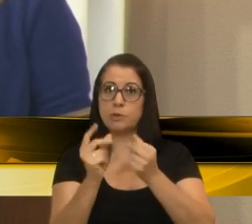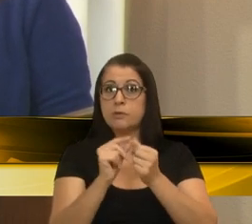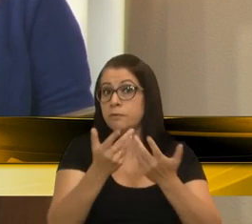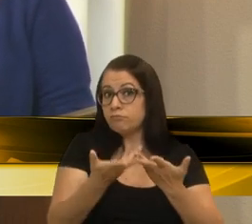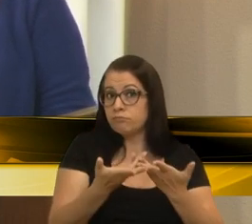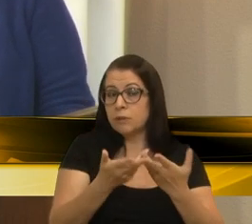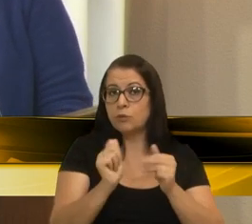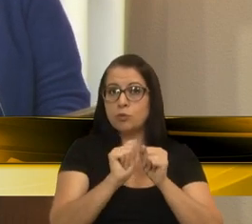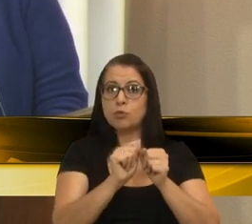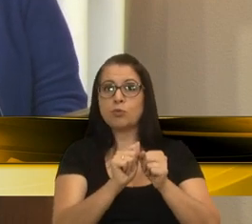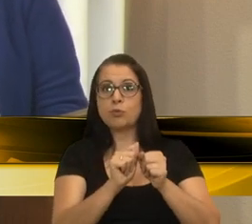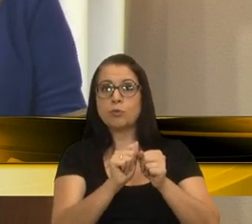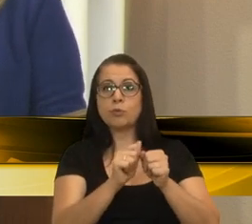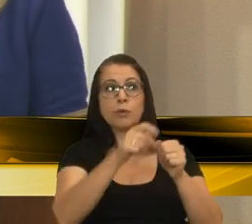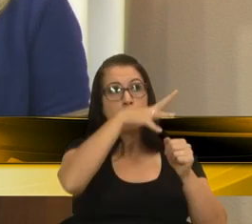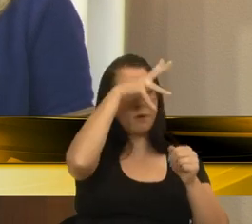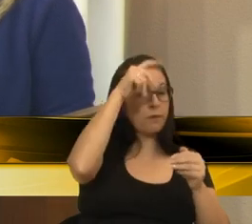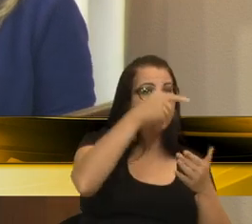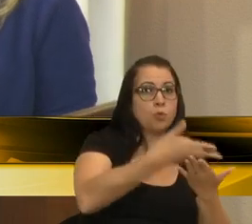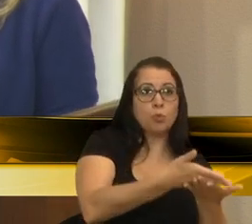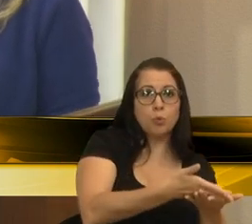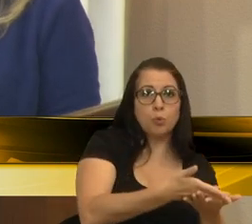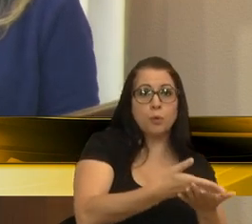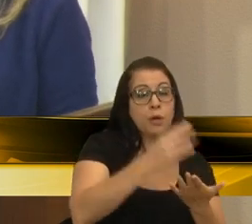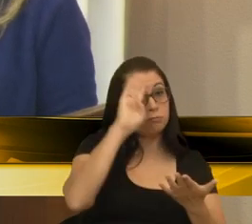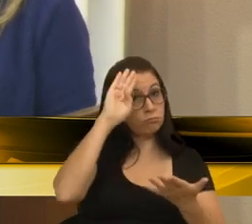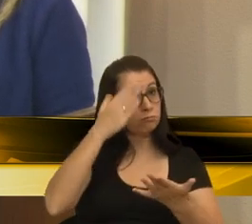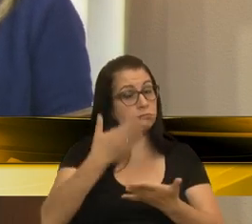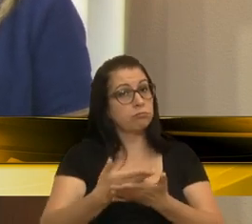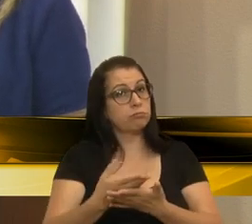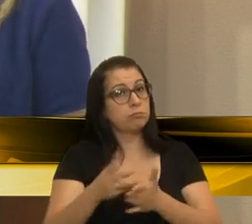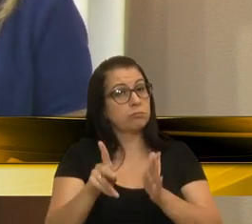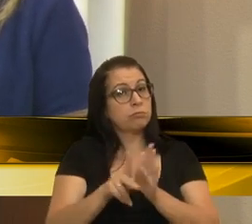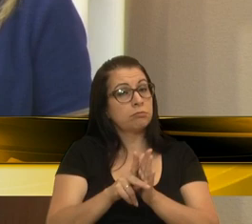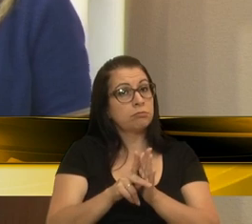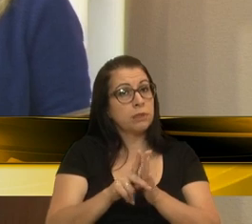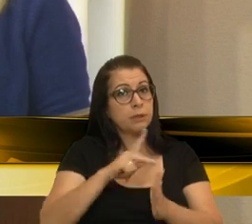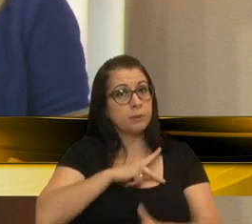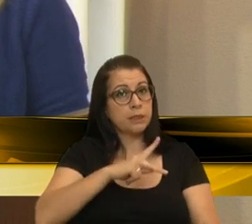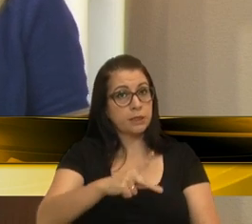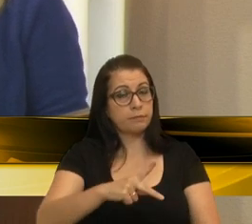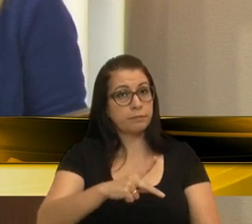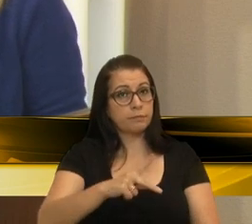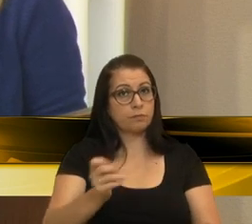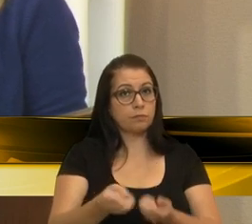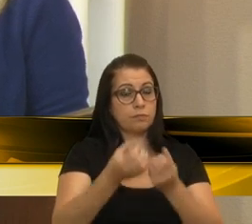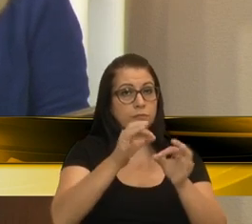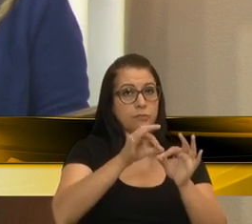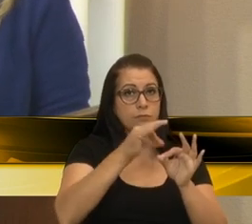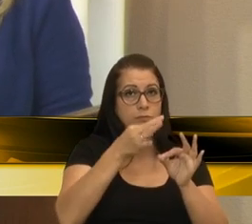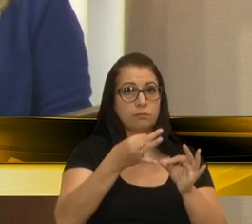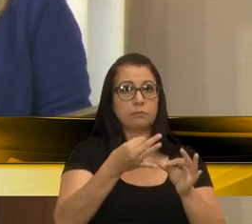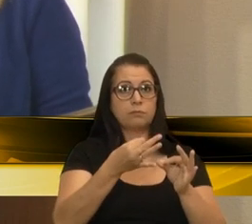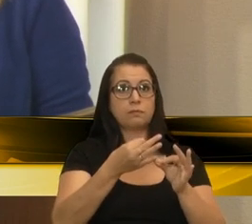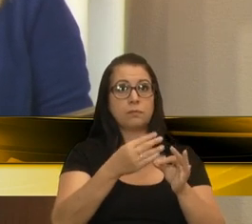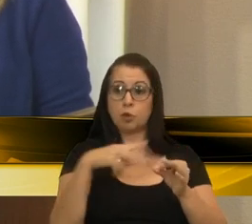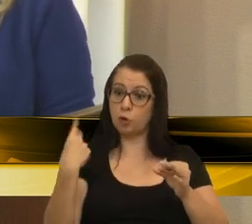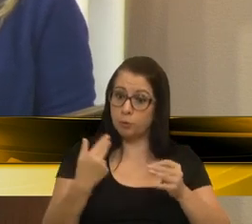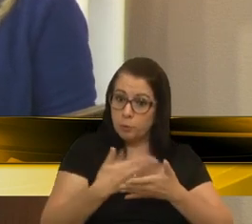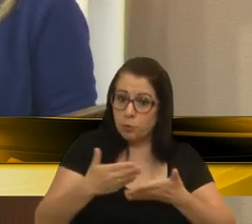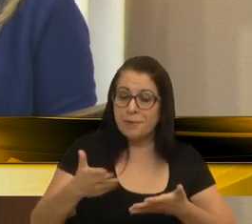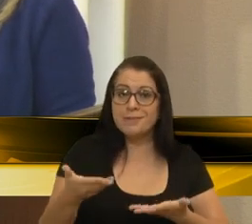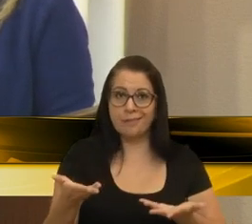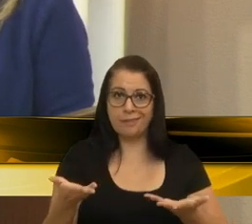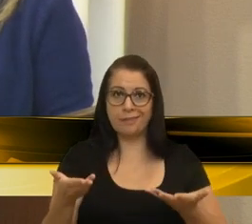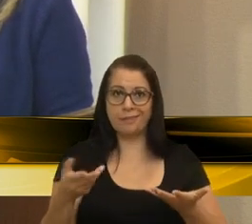da prefeitura, né? Acredito que a própria presidente da Festa da Uva vai puxar, senão nós podemos puxar.